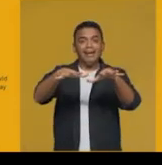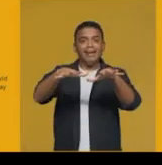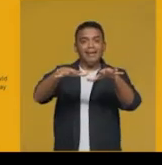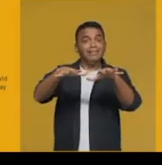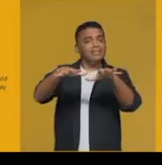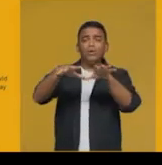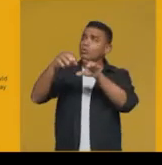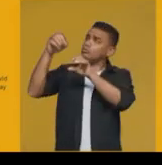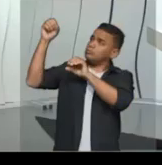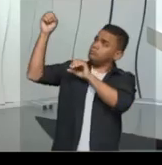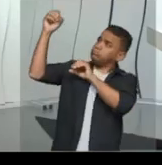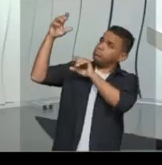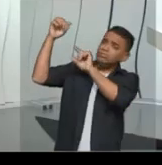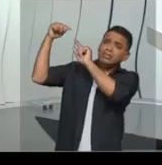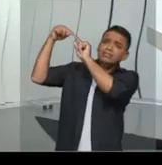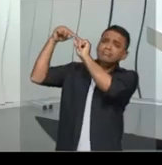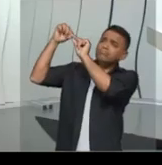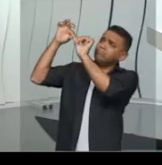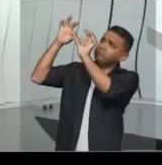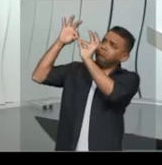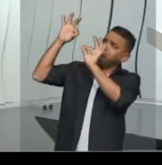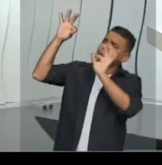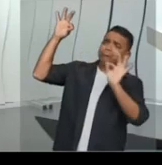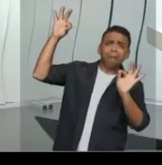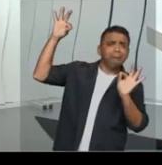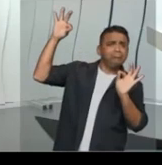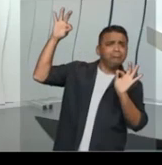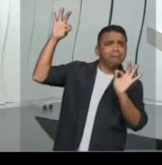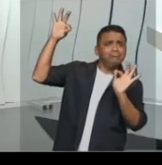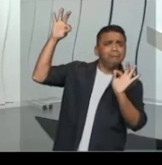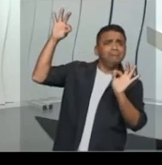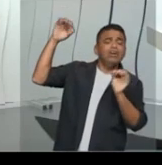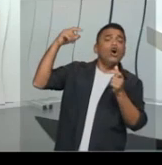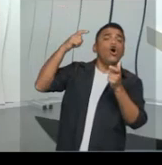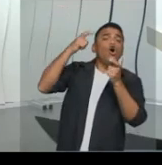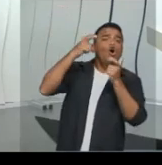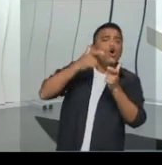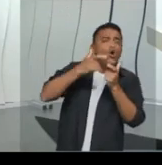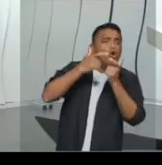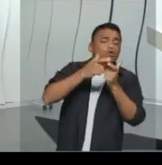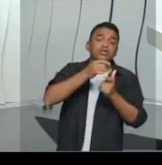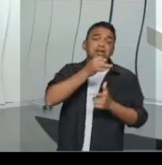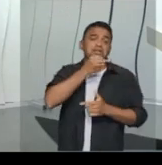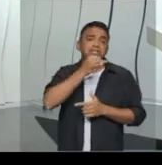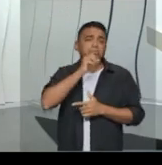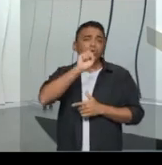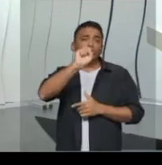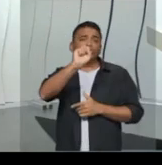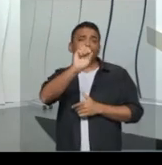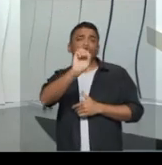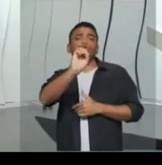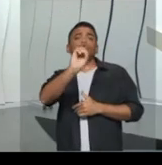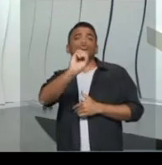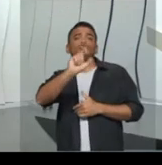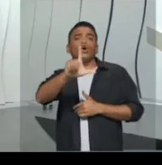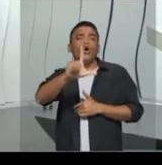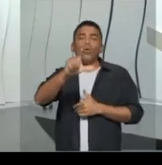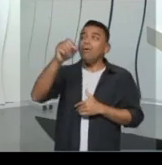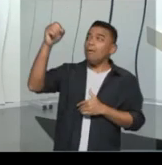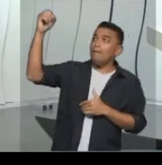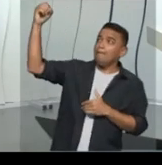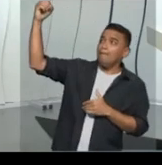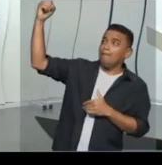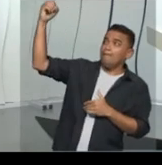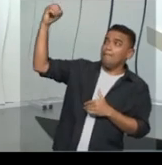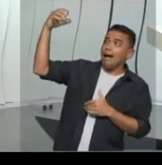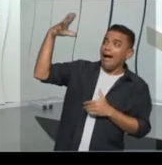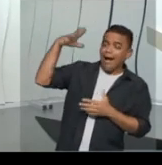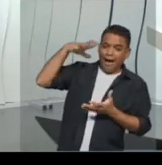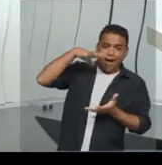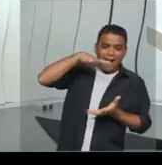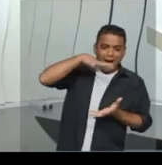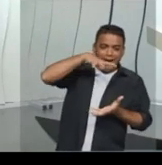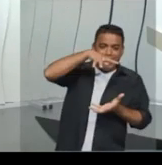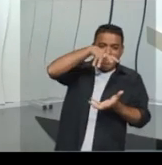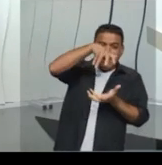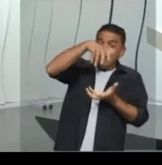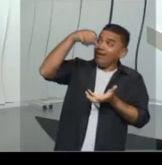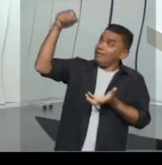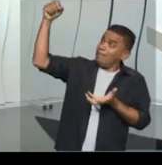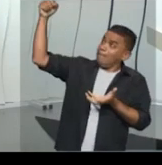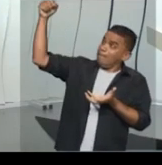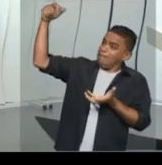propaga em linha reta. Ela vem de uma fonte como o Sol, em linha reta até chegar em